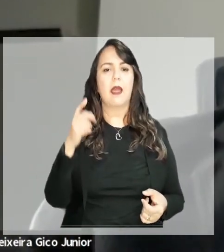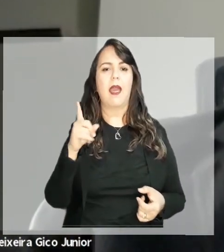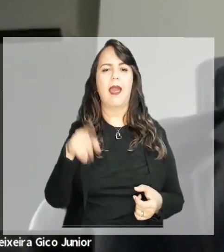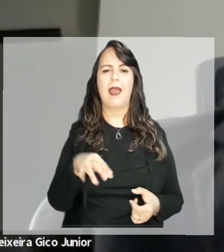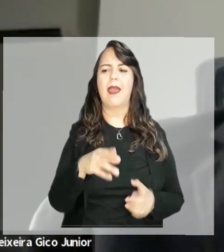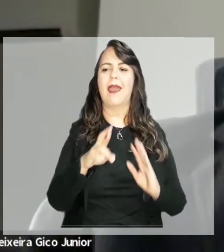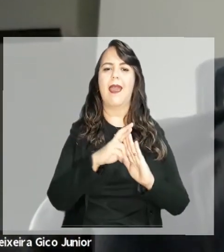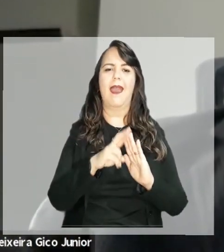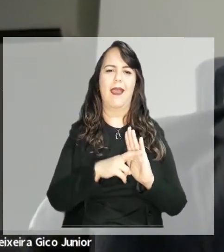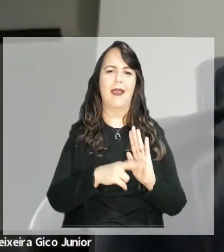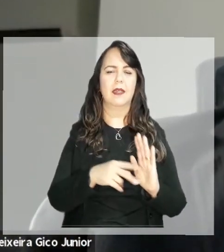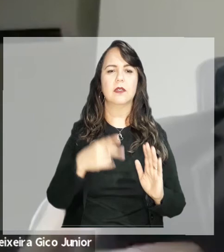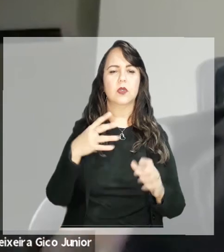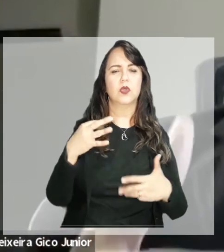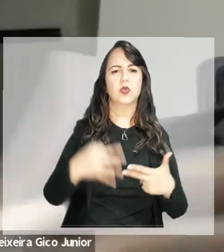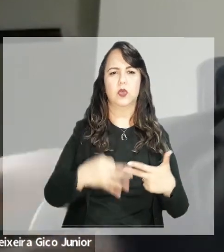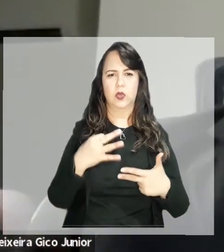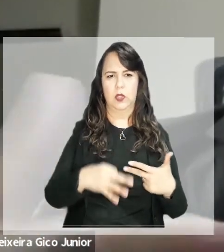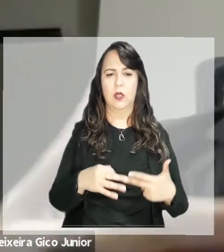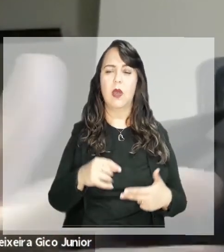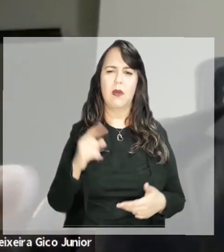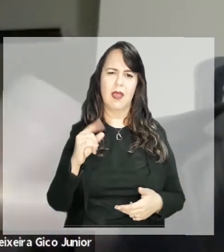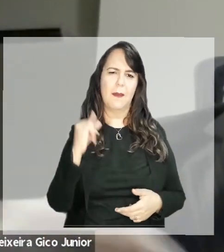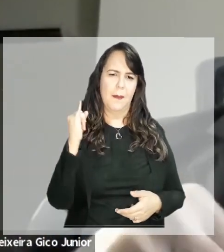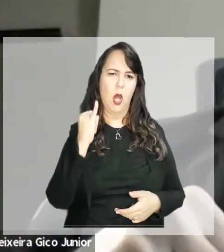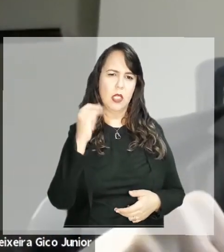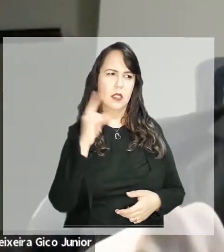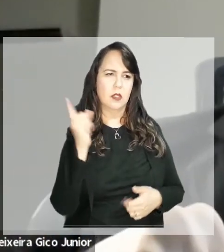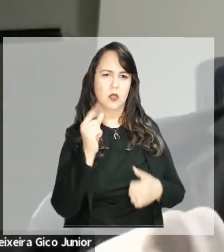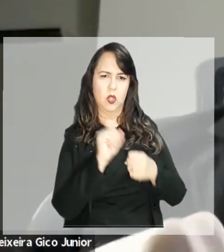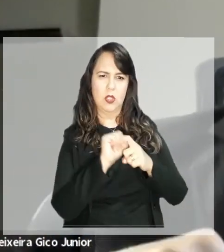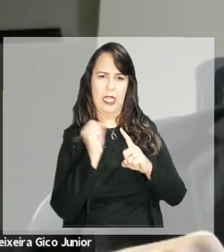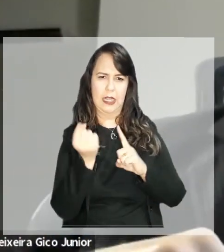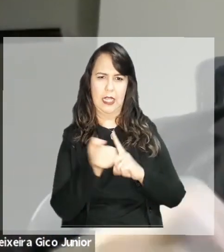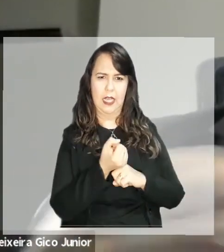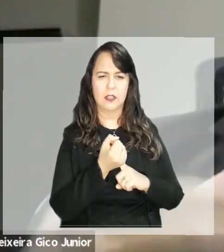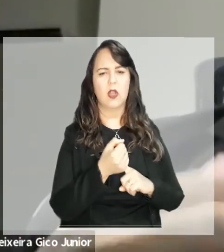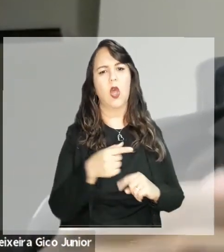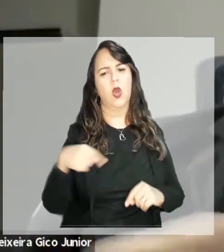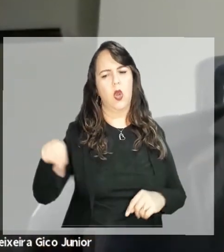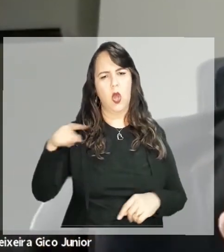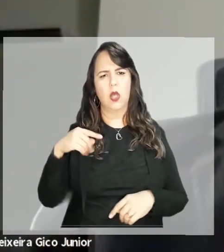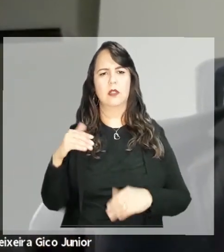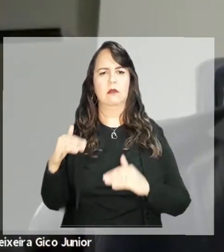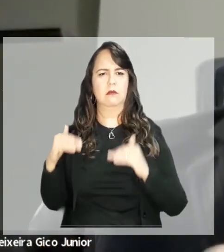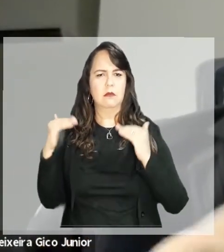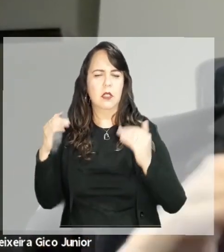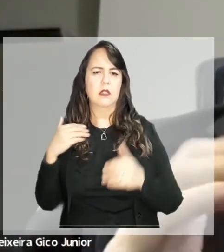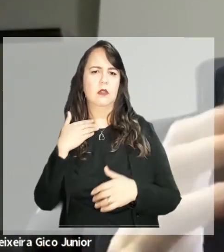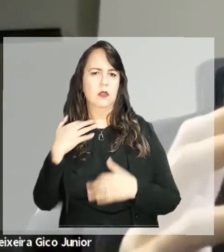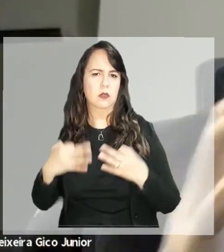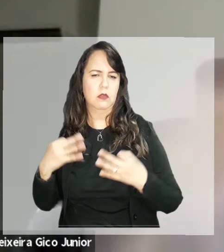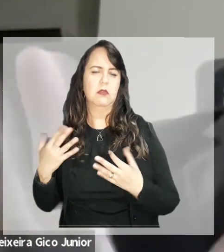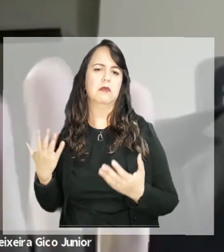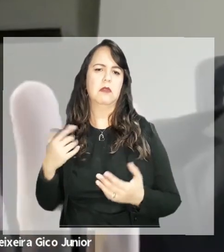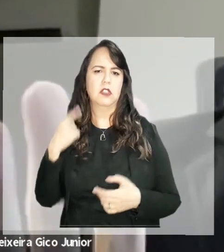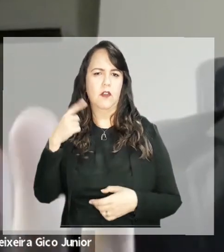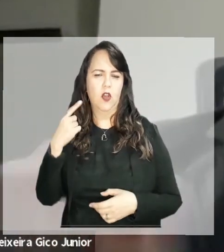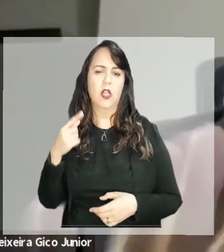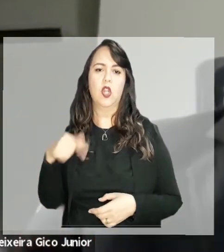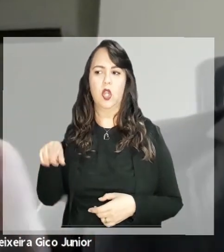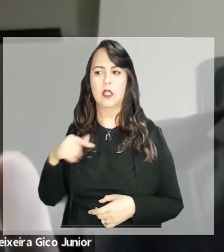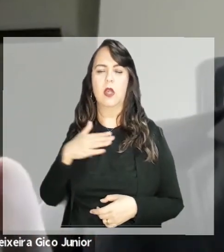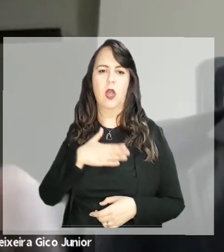é a regra jurídica. Eu sei que nós, acadêmicos, profissionais do direito, a gente adora discutir o pensamento. Mas o que importa